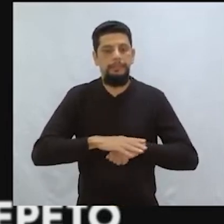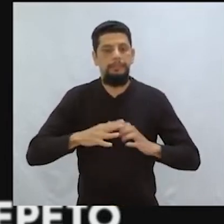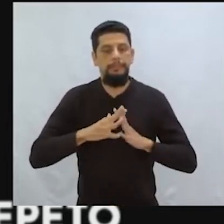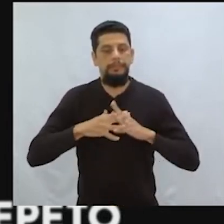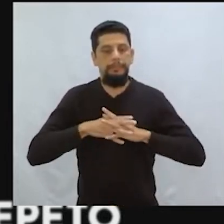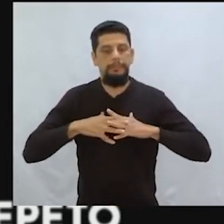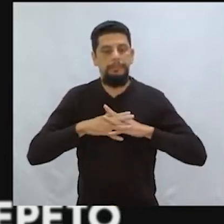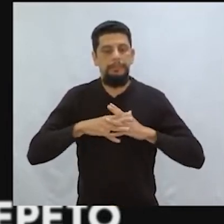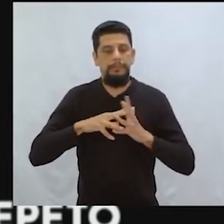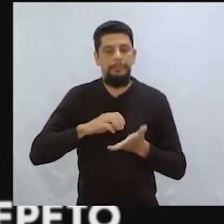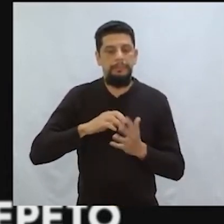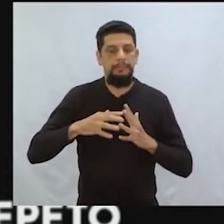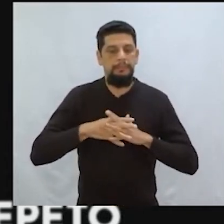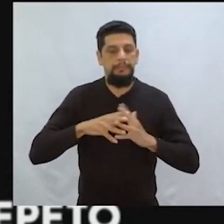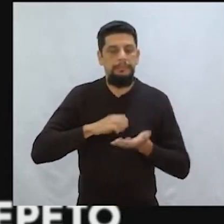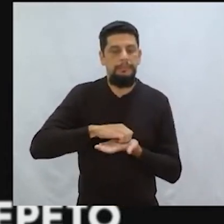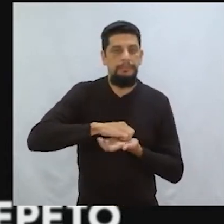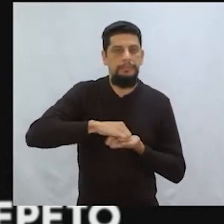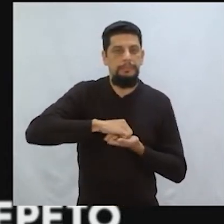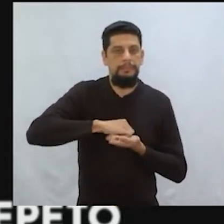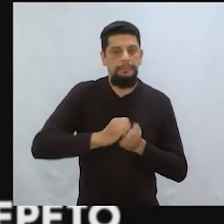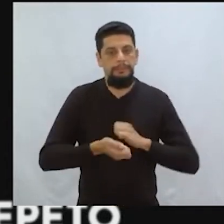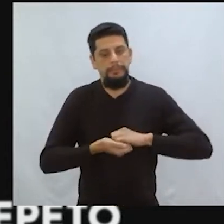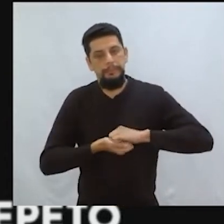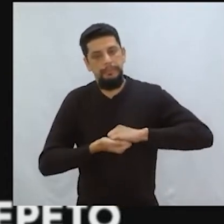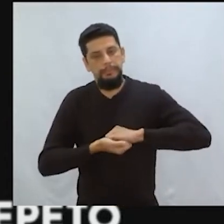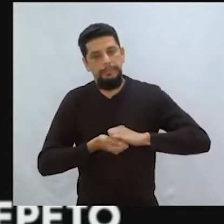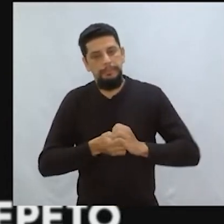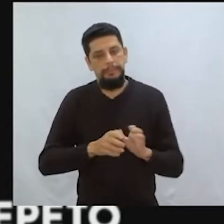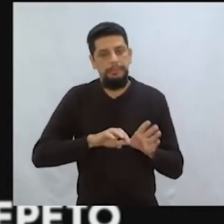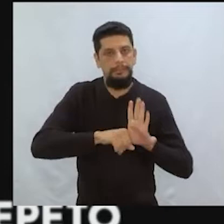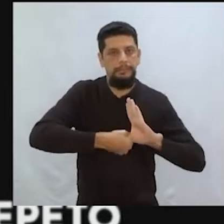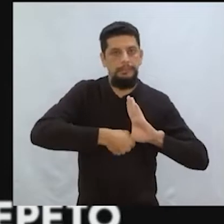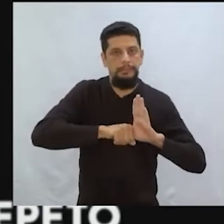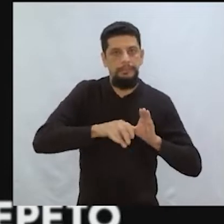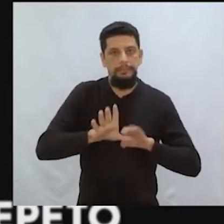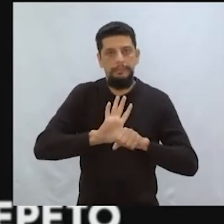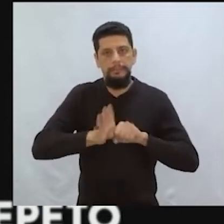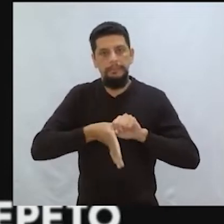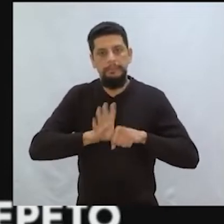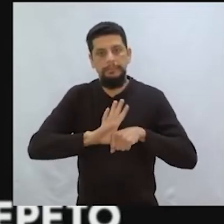Olá, o Caio nos falando em relação à importância de lavar as mãos, né, pessoal?